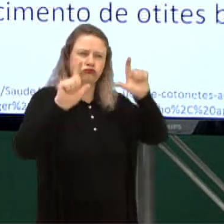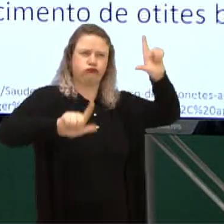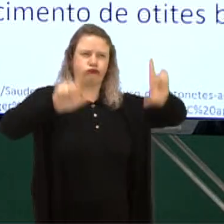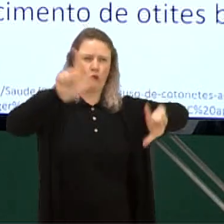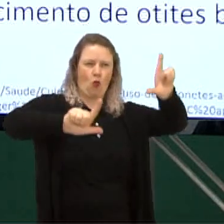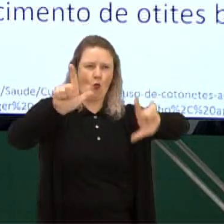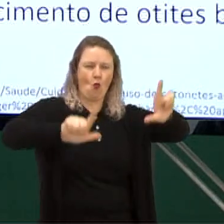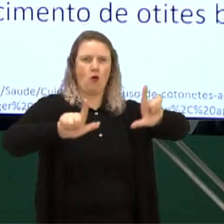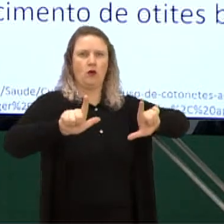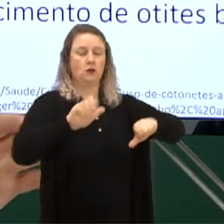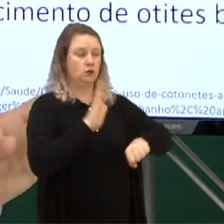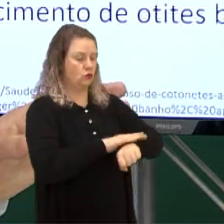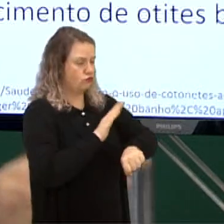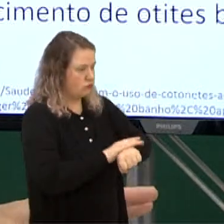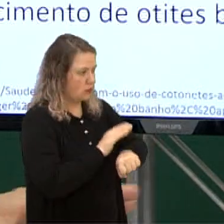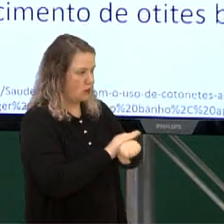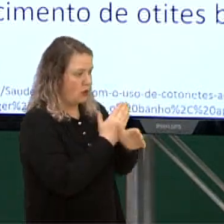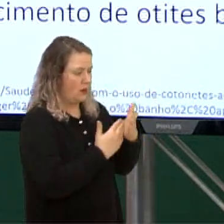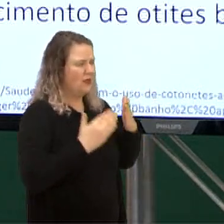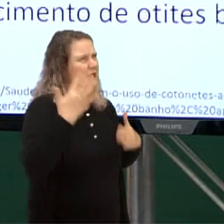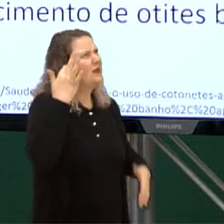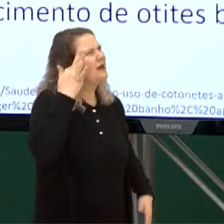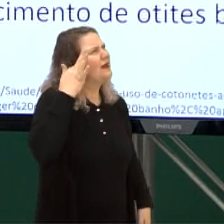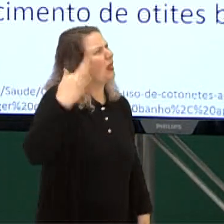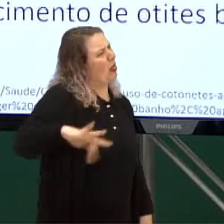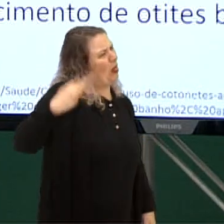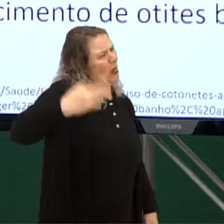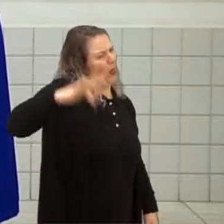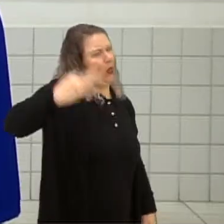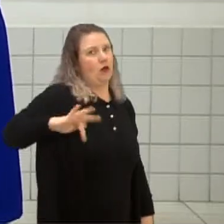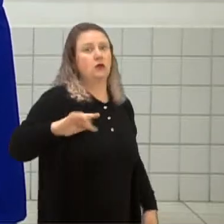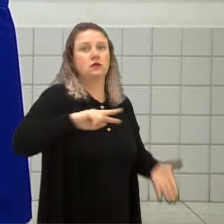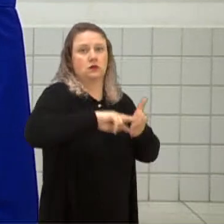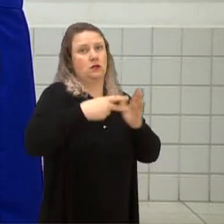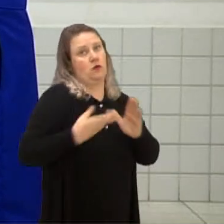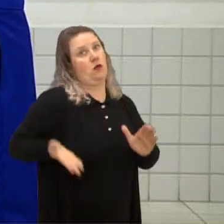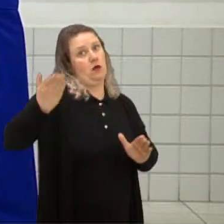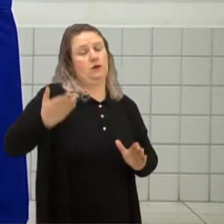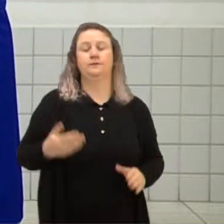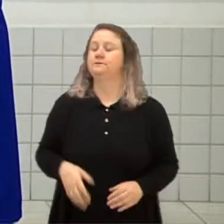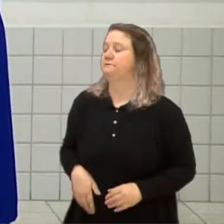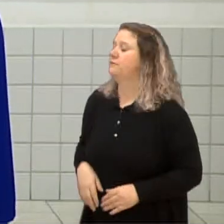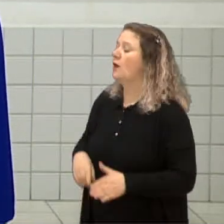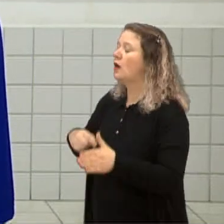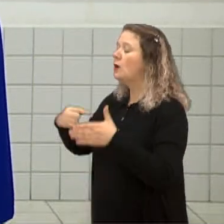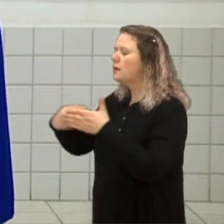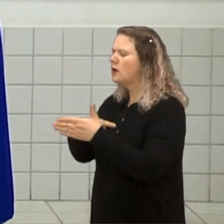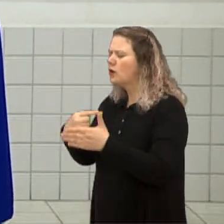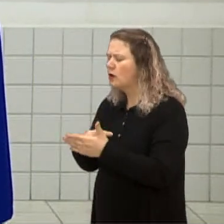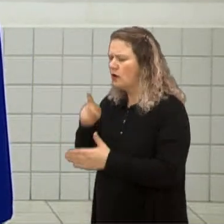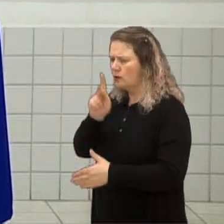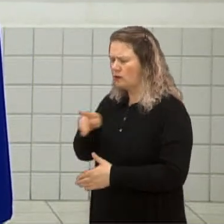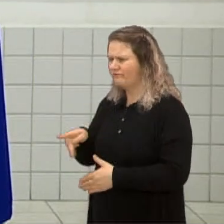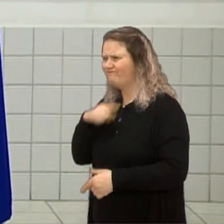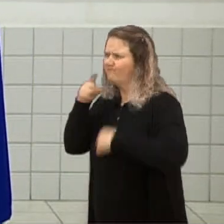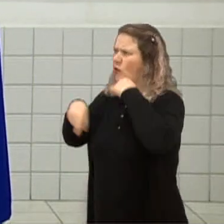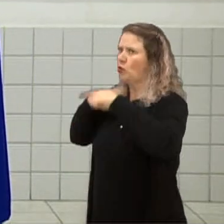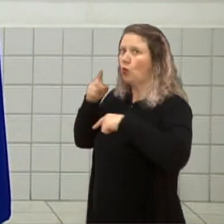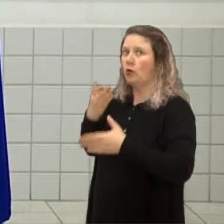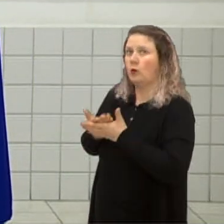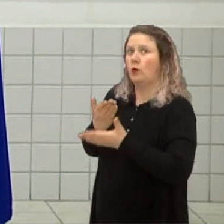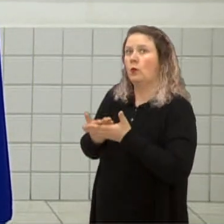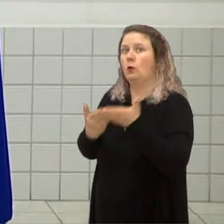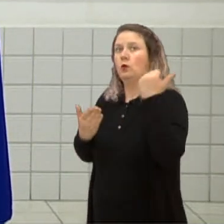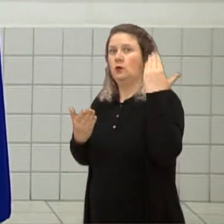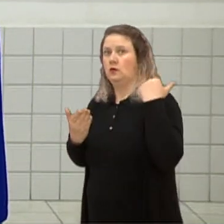bom tempo usando o fone e doeu, significa que está alto. Olha, uma pergunta interessante aqui também. Professor, fiquei com dúvida nas últimas aulas. A